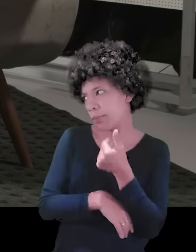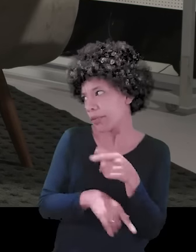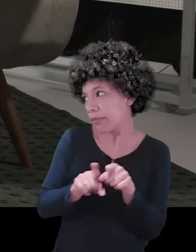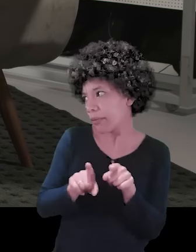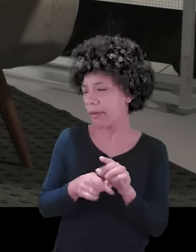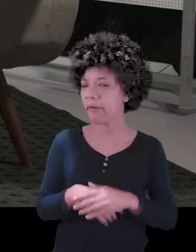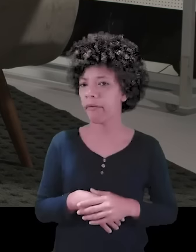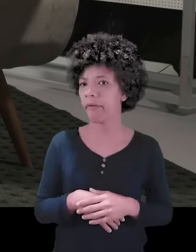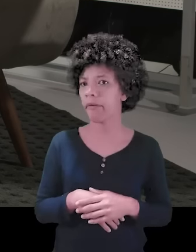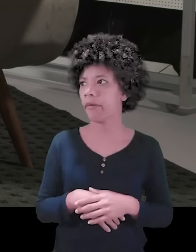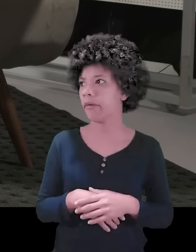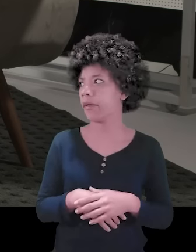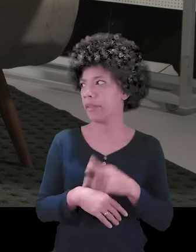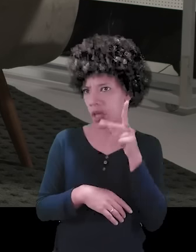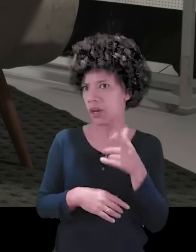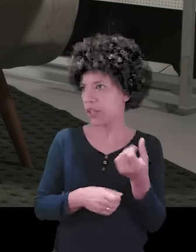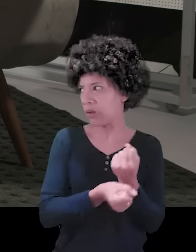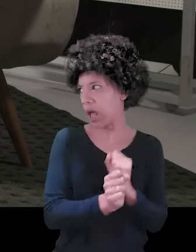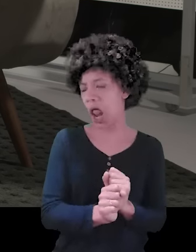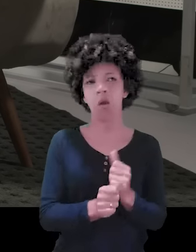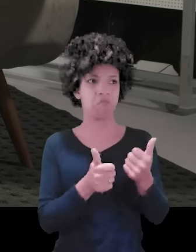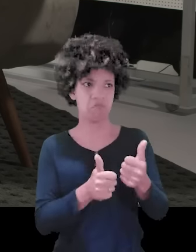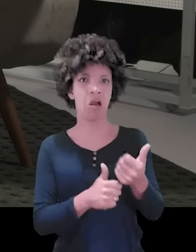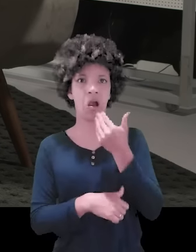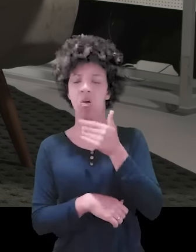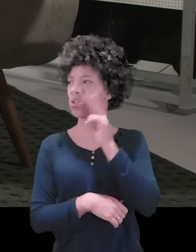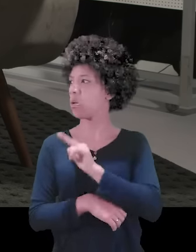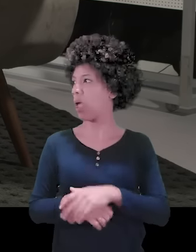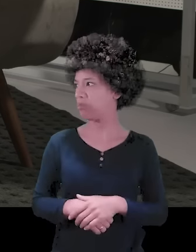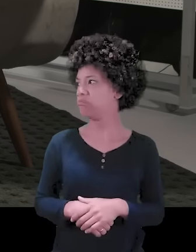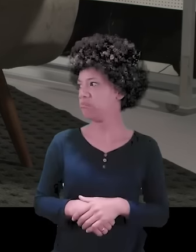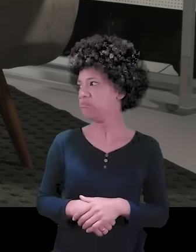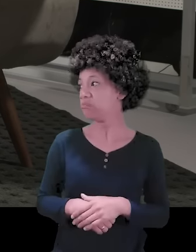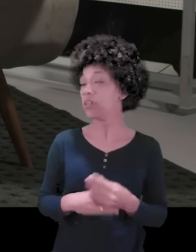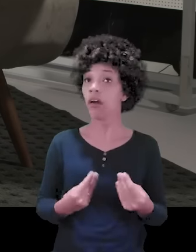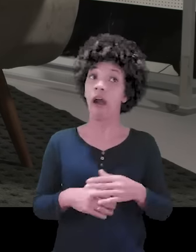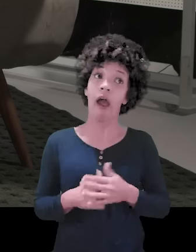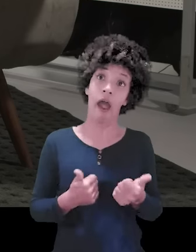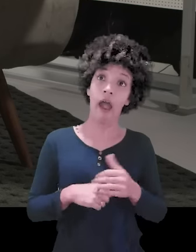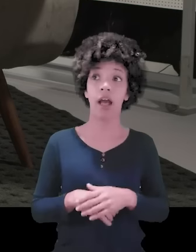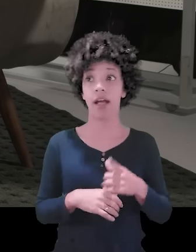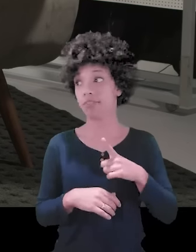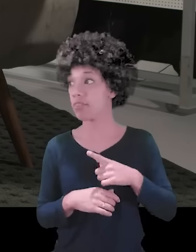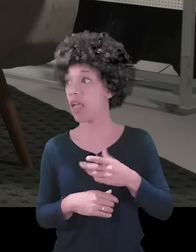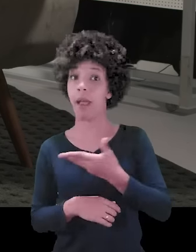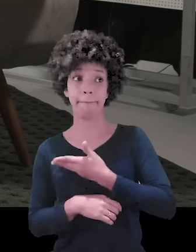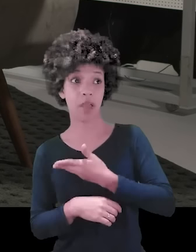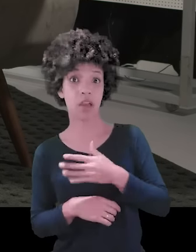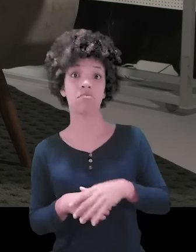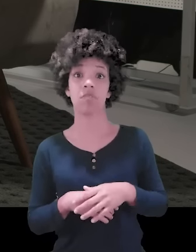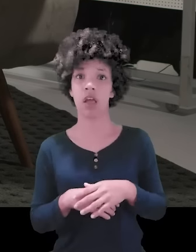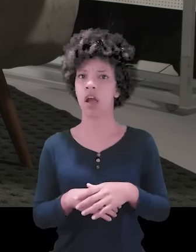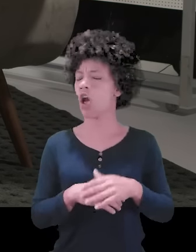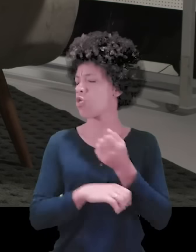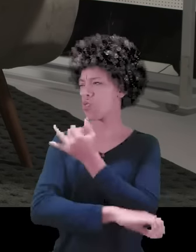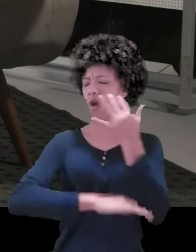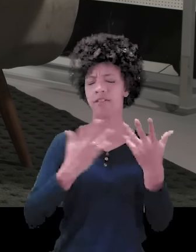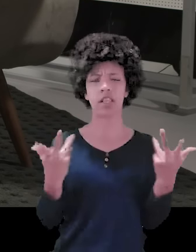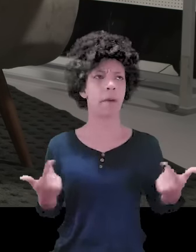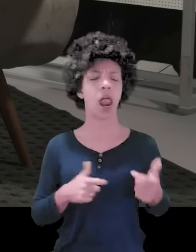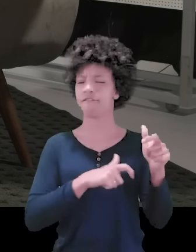ela morava lá então era do escravidão o cara come a Então tem um sala não ficava numa